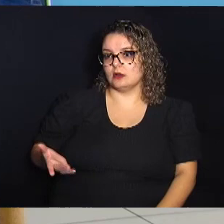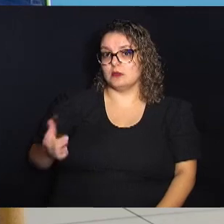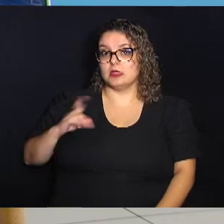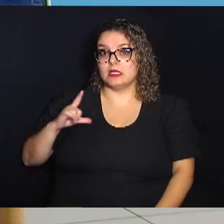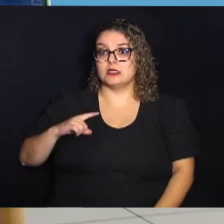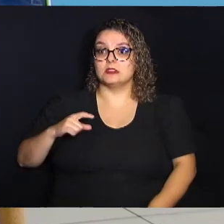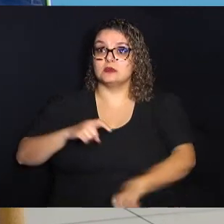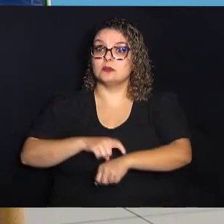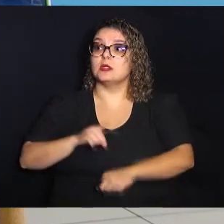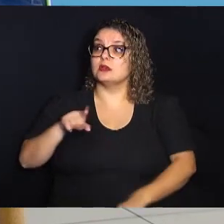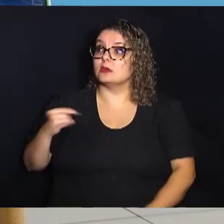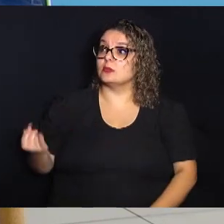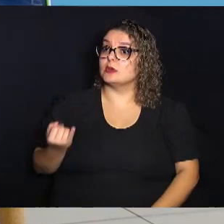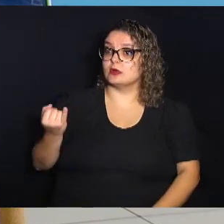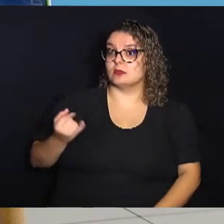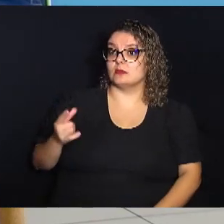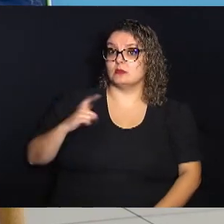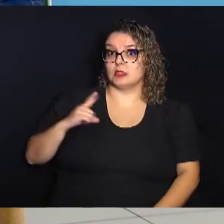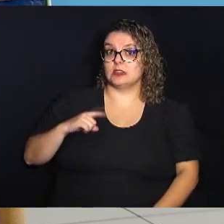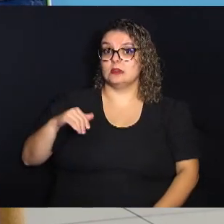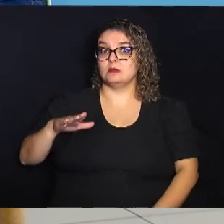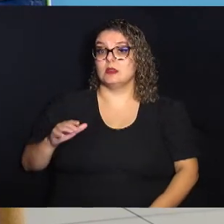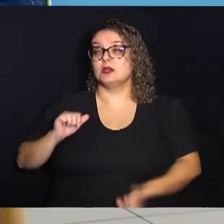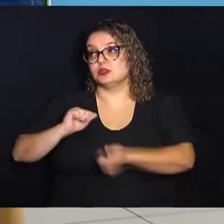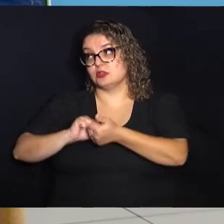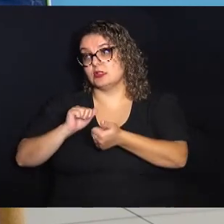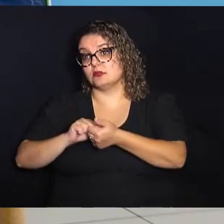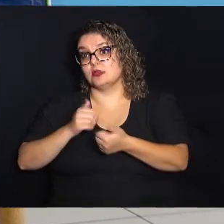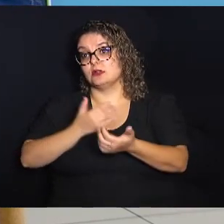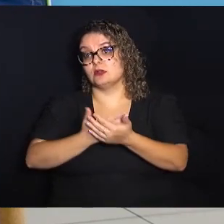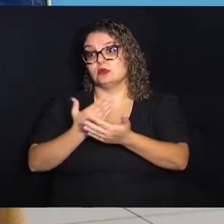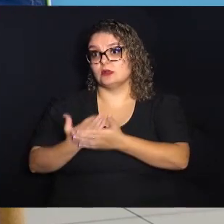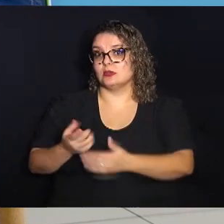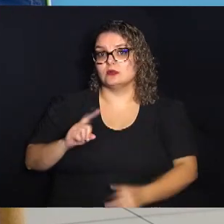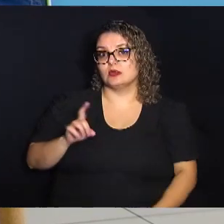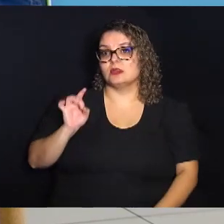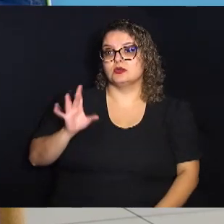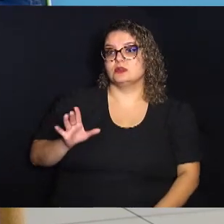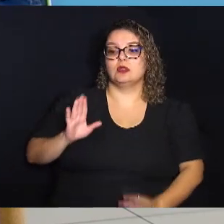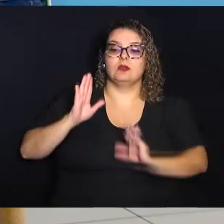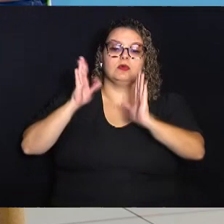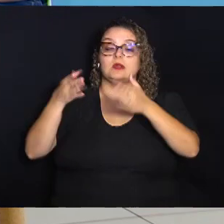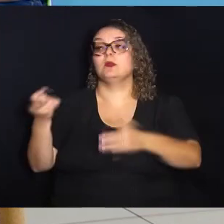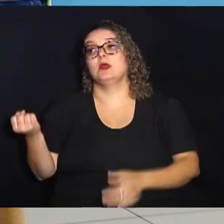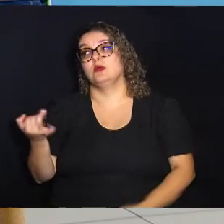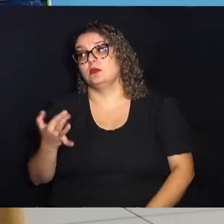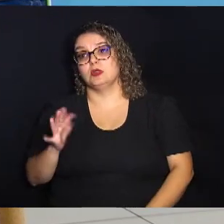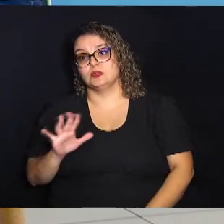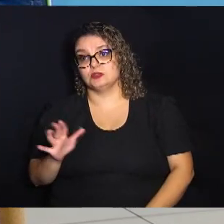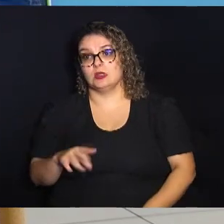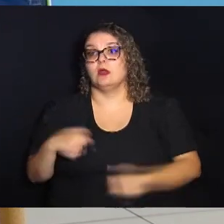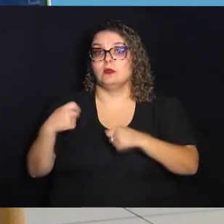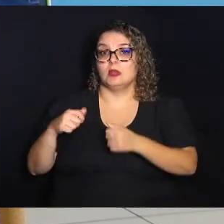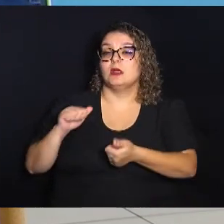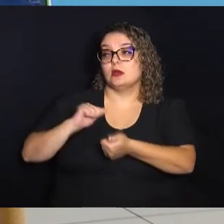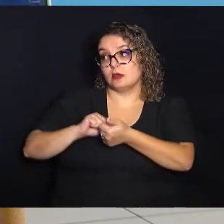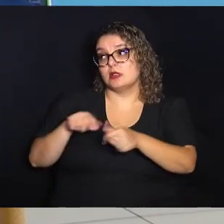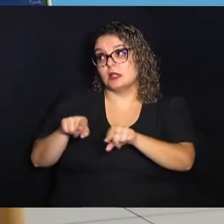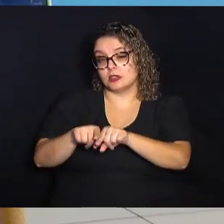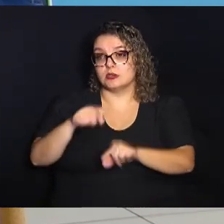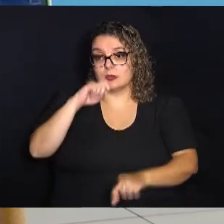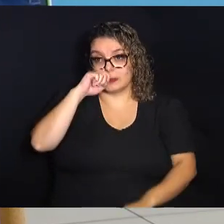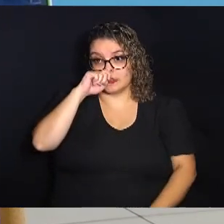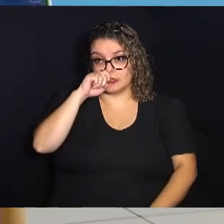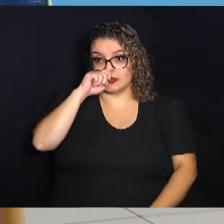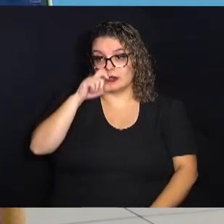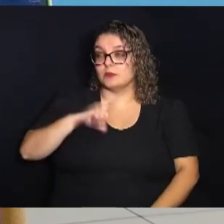ter esses momentos vai ser importante até para ter mais qualidade no seu estudo. Não adianta focar só na quantidade de estudos, precisa ter qualidade.